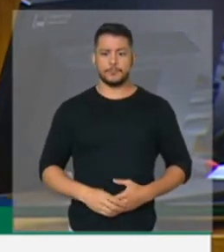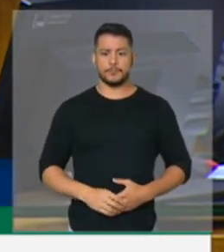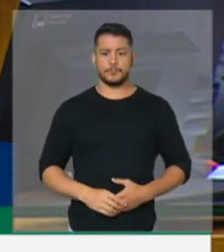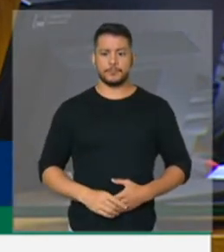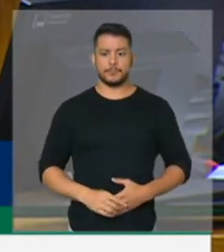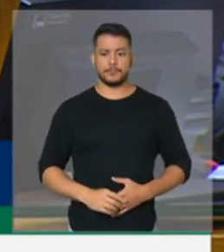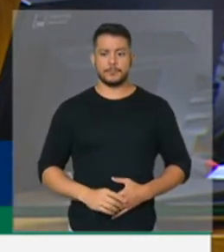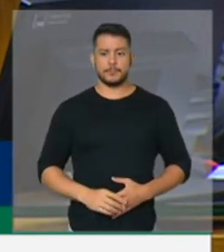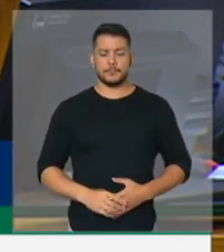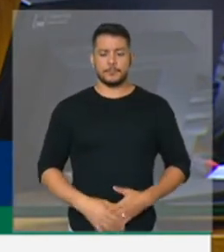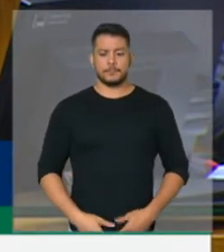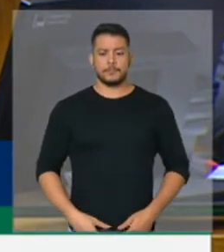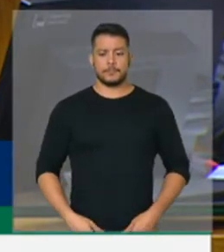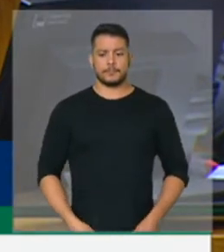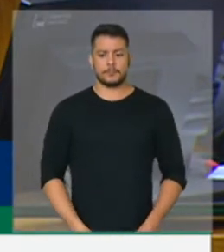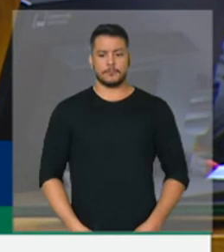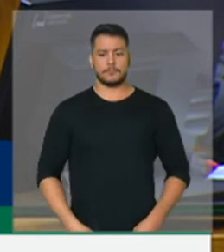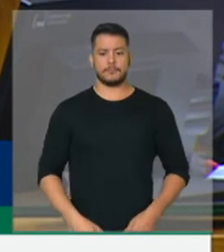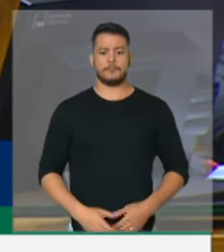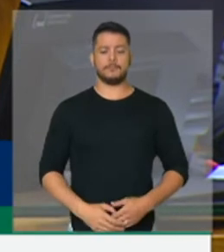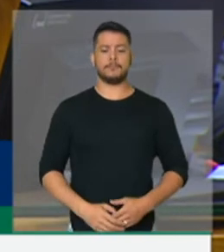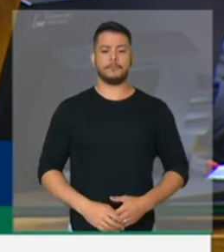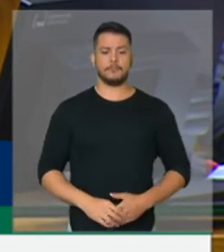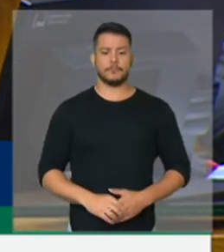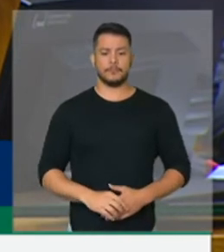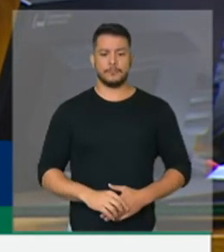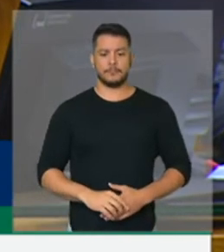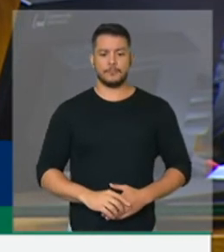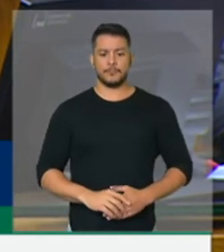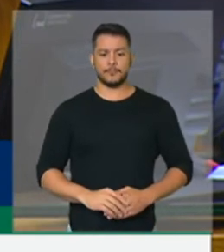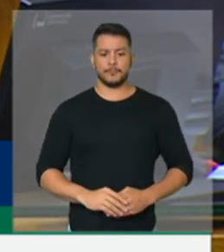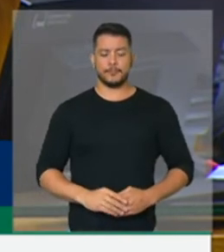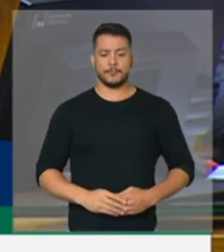pela sua luta, respeito e representatividade.